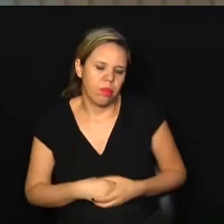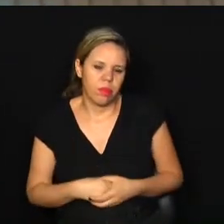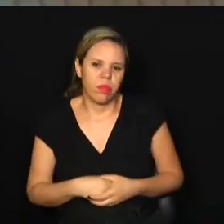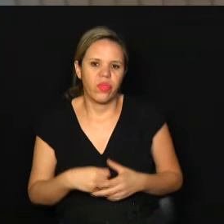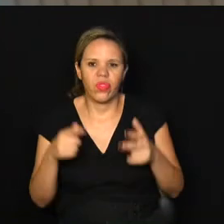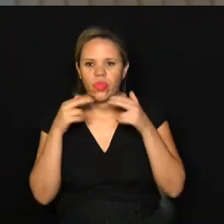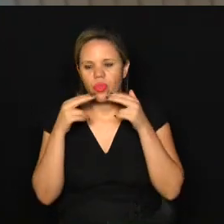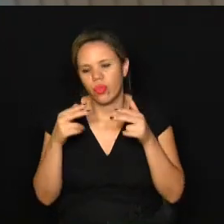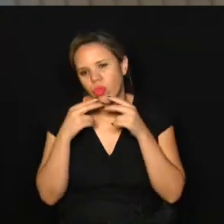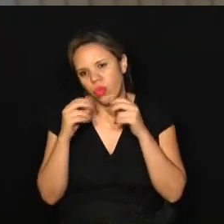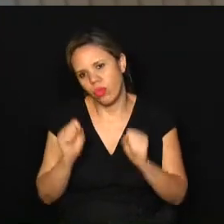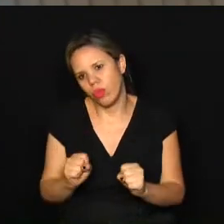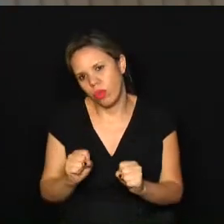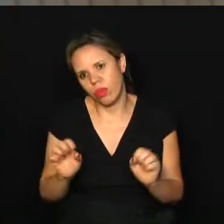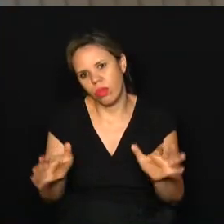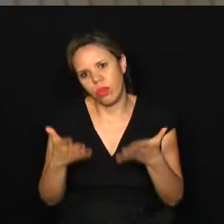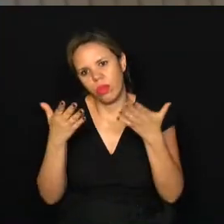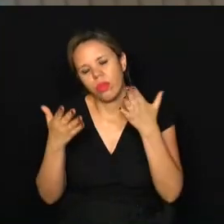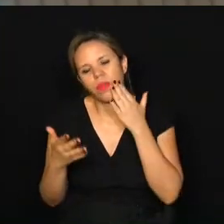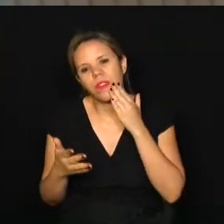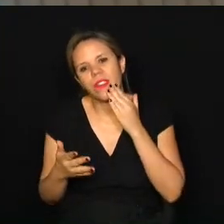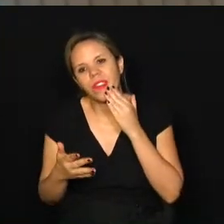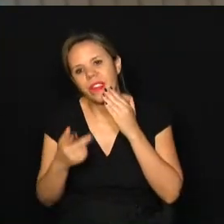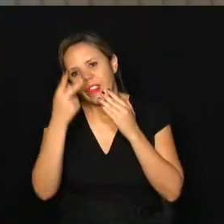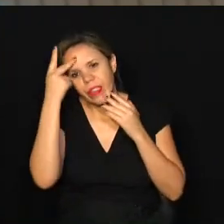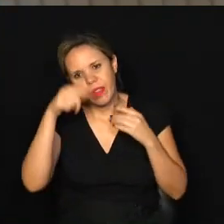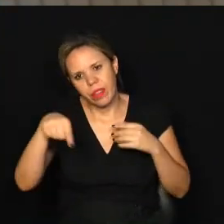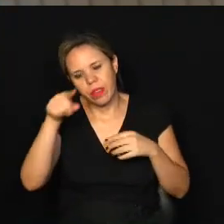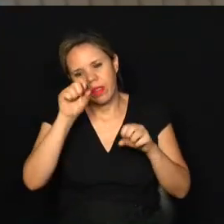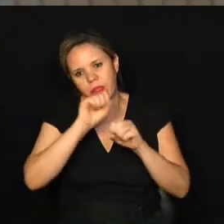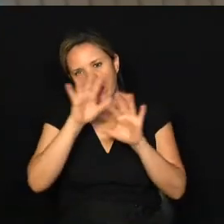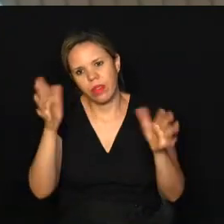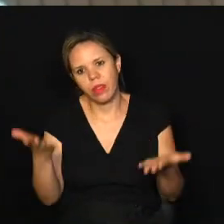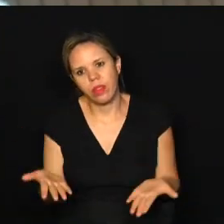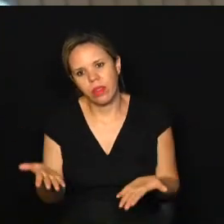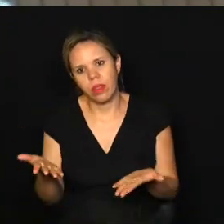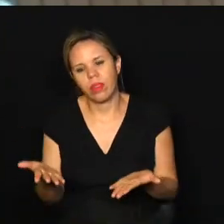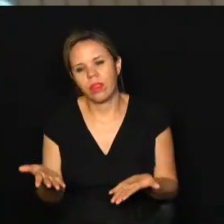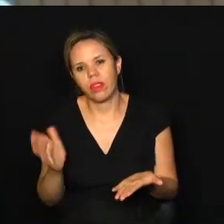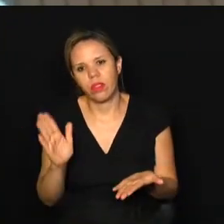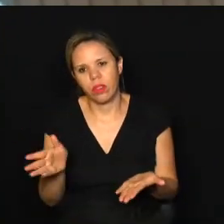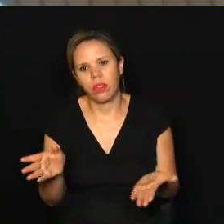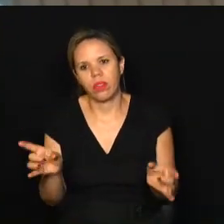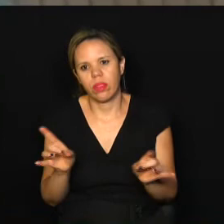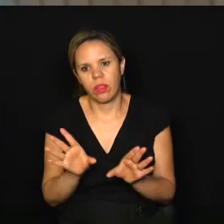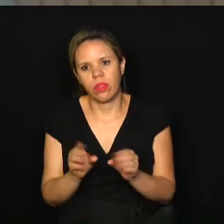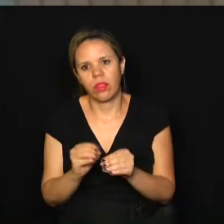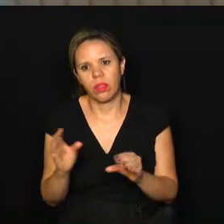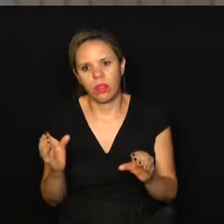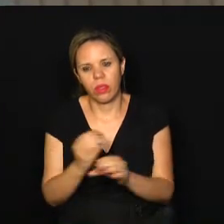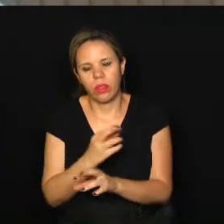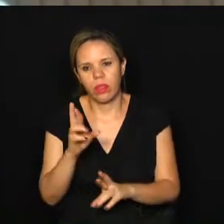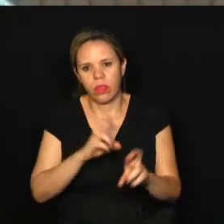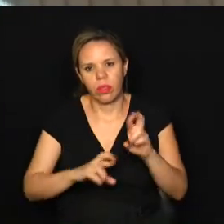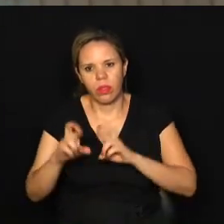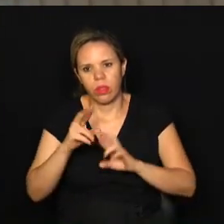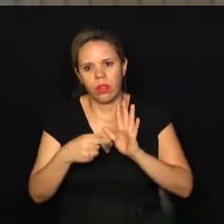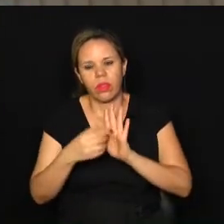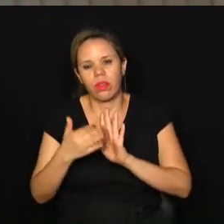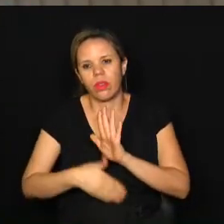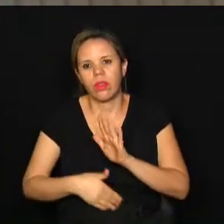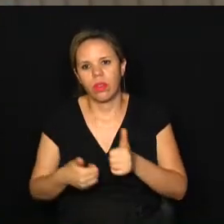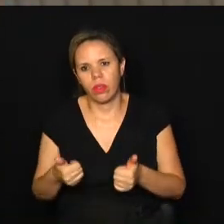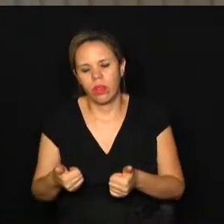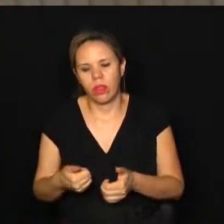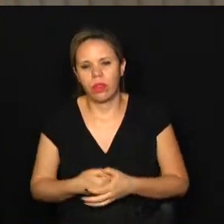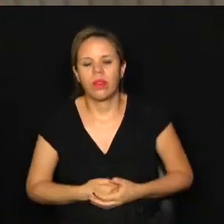novidade aí que possa estar contribuindo com o contribuinte, ou se por parte do senhor já está completo a análise e a demonstração aí, João, por